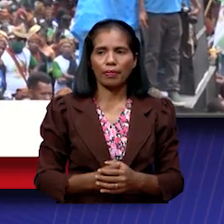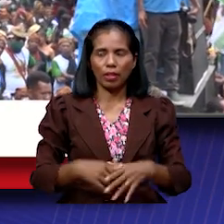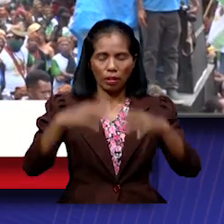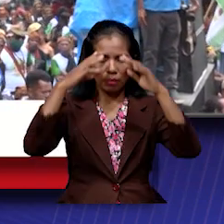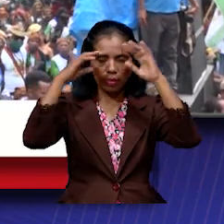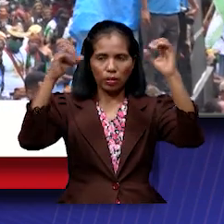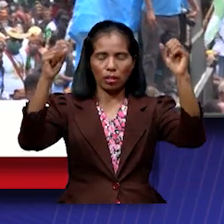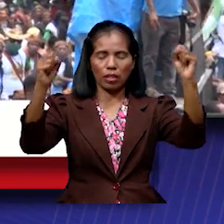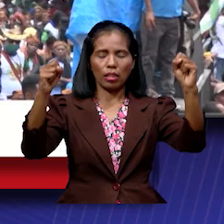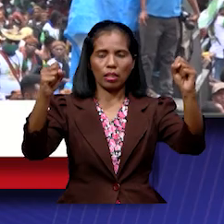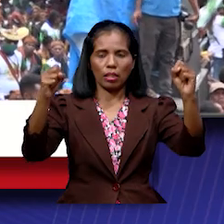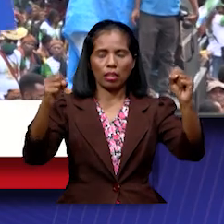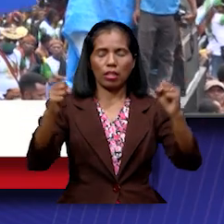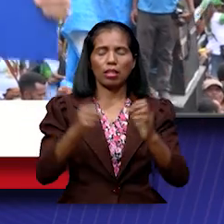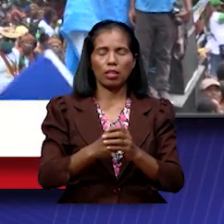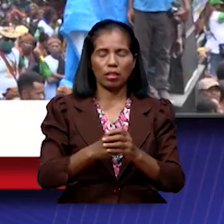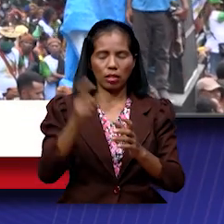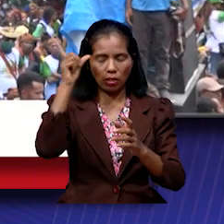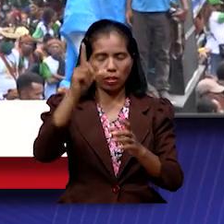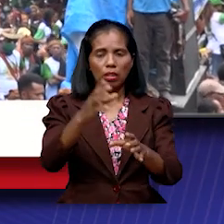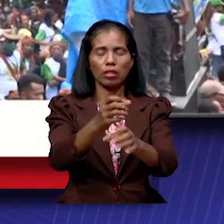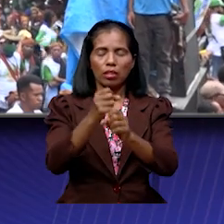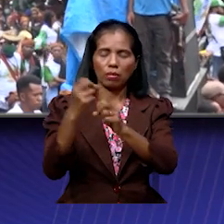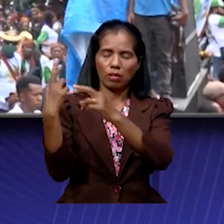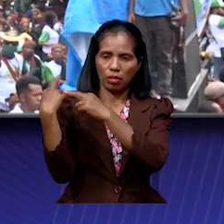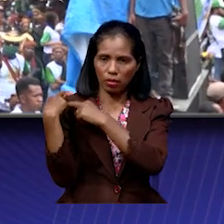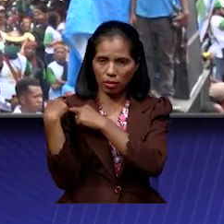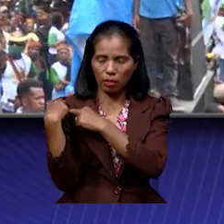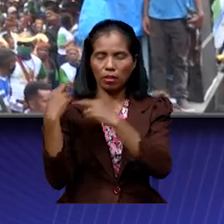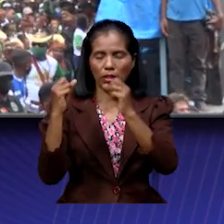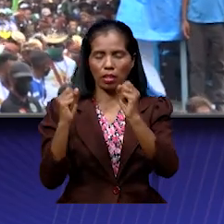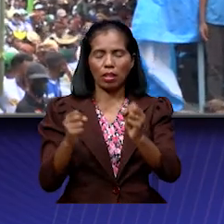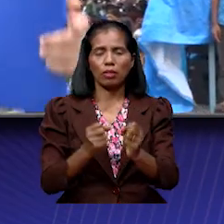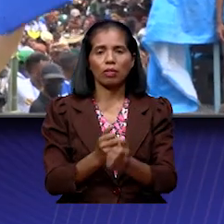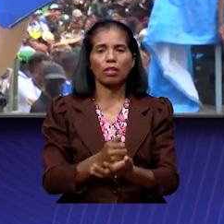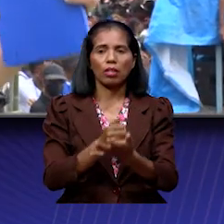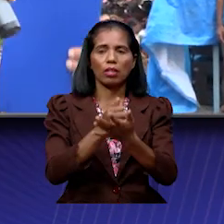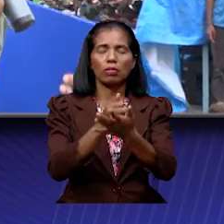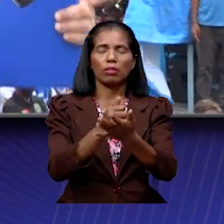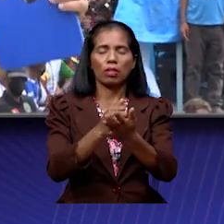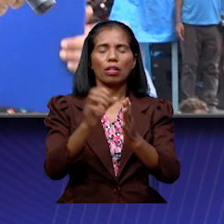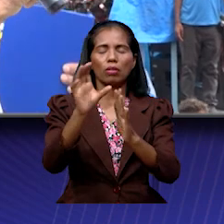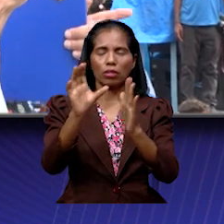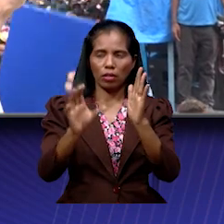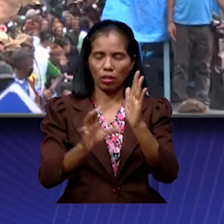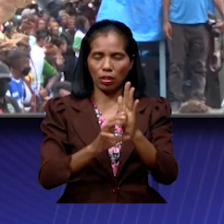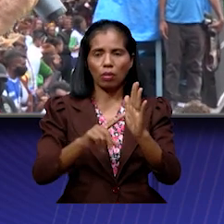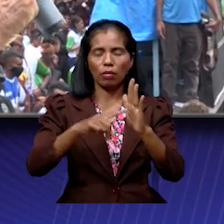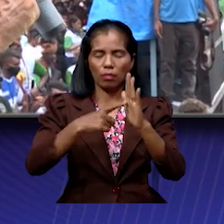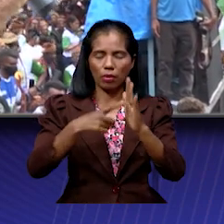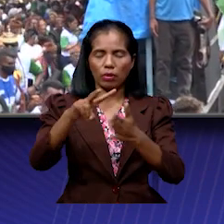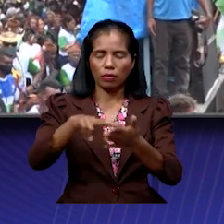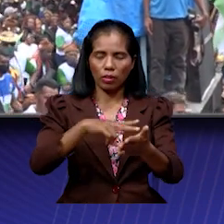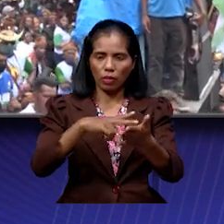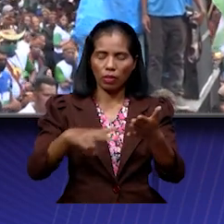presidente da República, nebesimo mandato, ato defende a Constituição, niema caú viola a